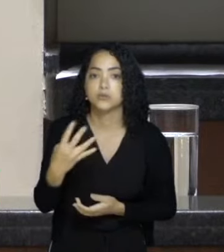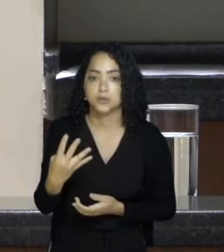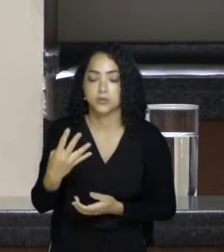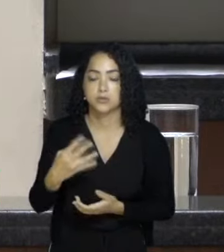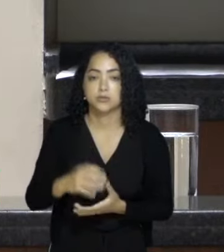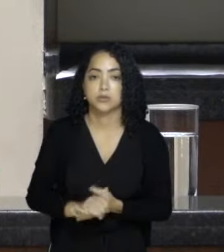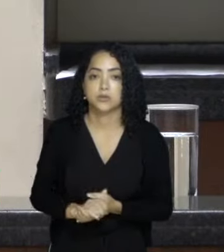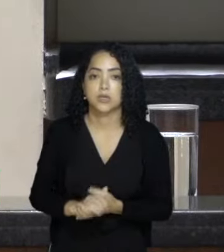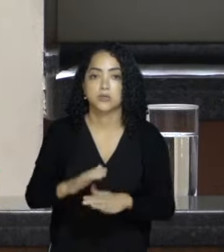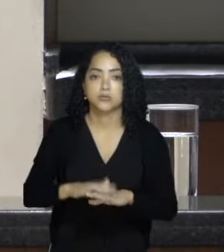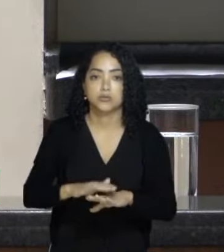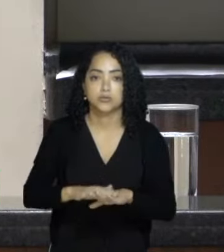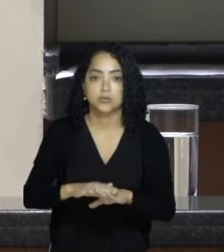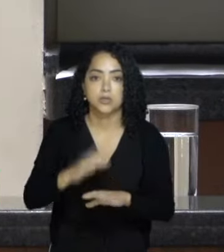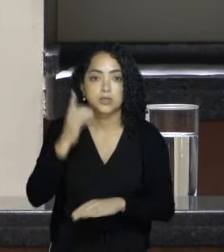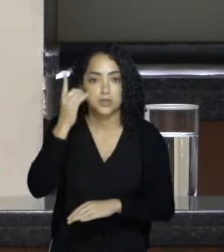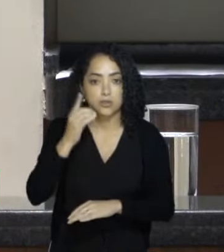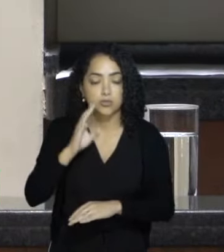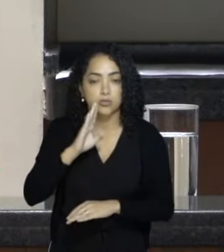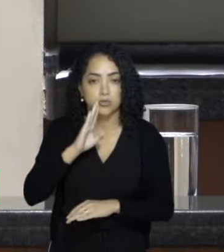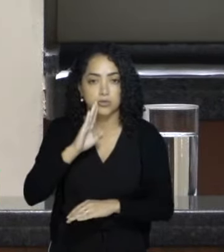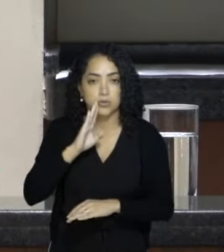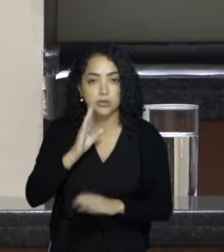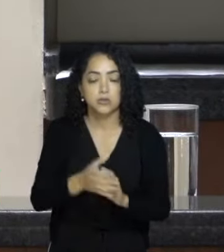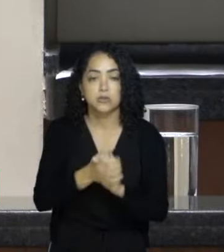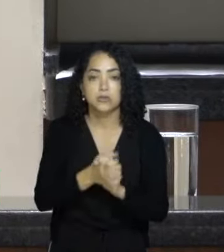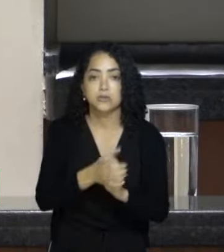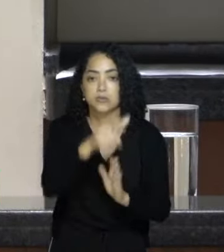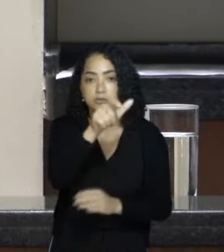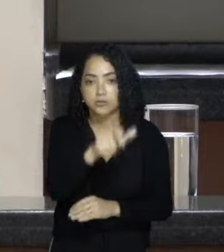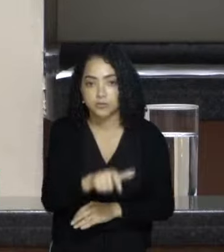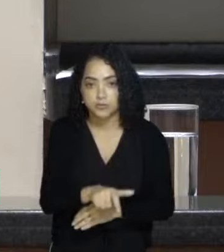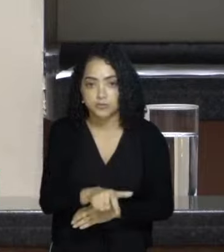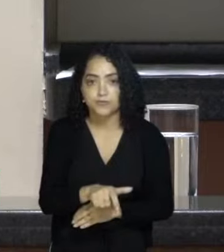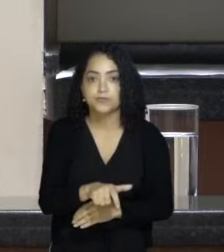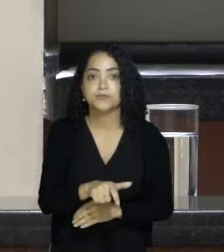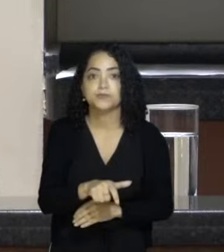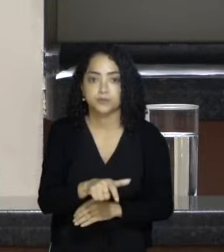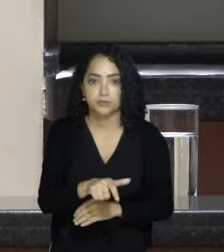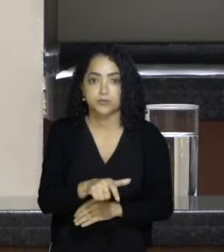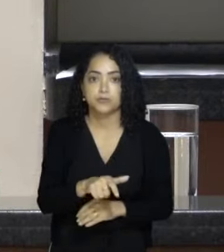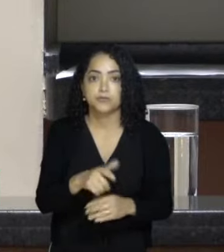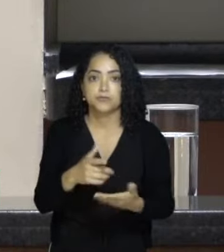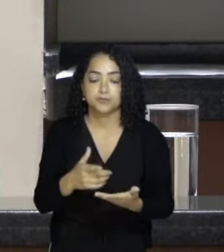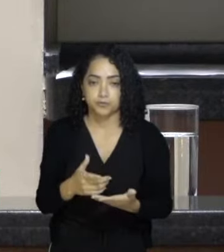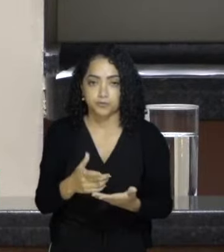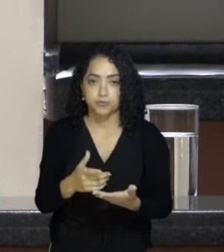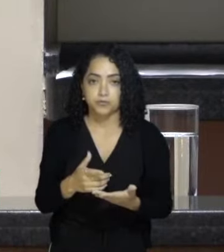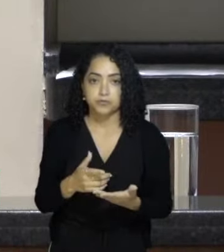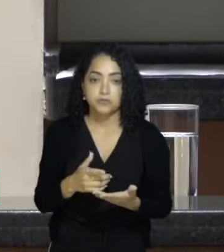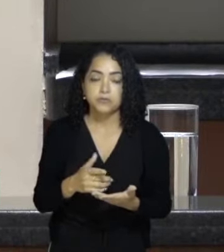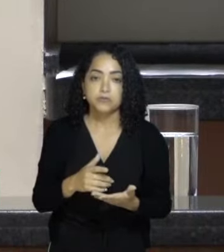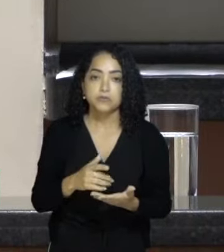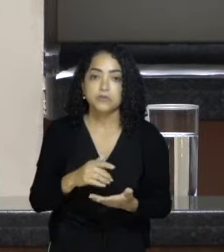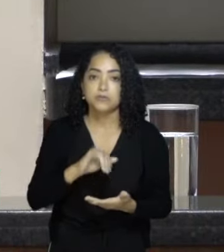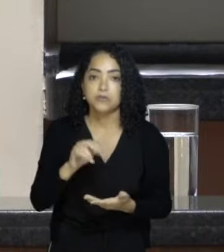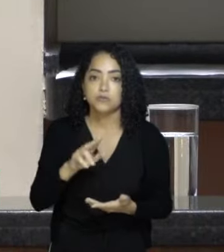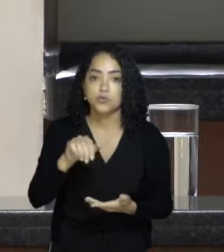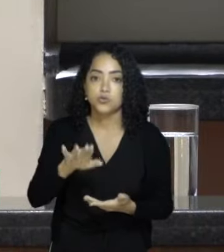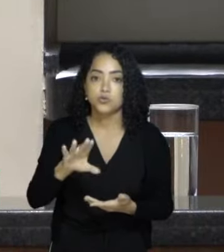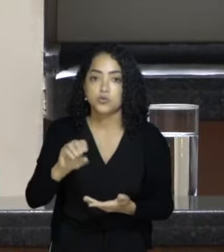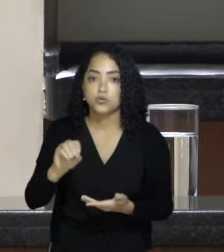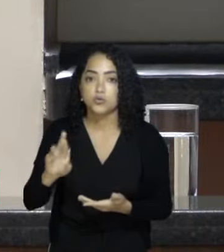484-2023, autoria do deputado Nilson Berlanda, manifestando aplausos ao automobilista catarinense, senhor Juninho Berlanda,